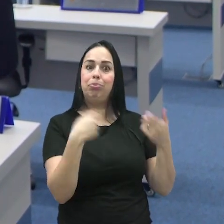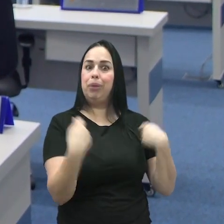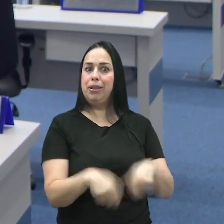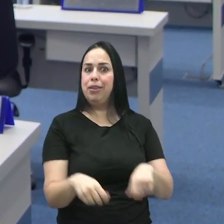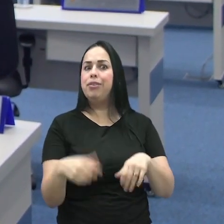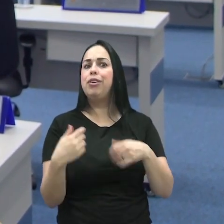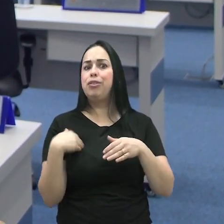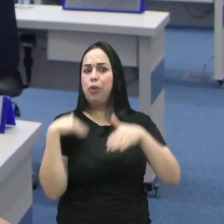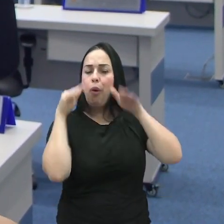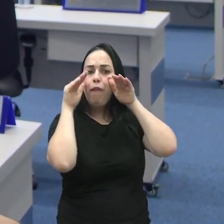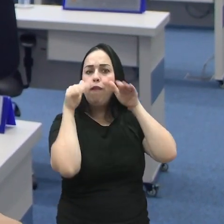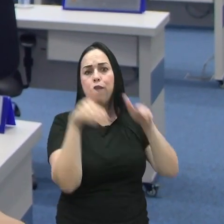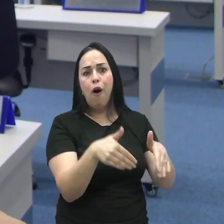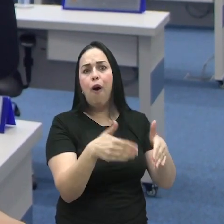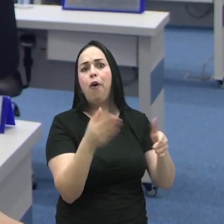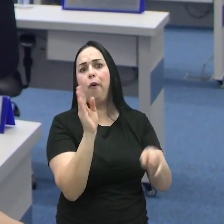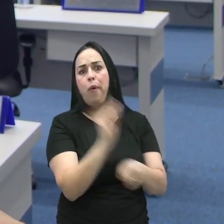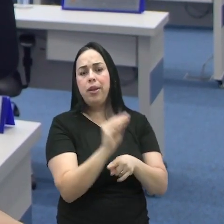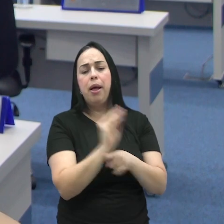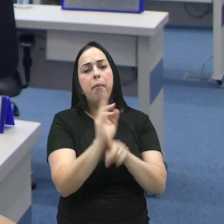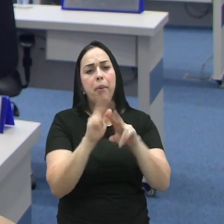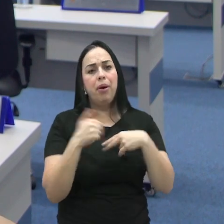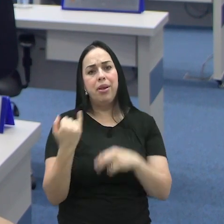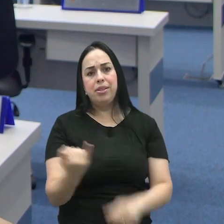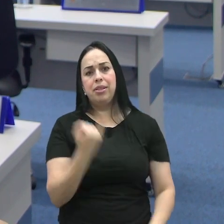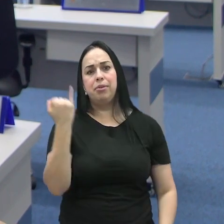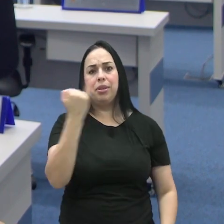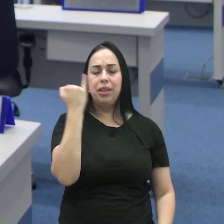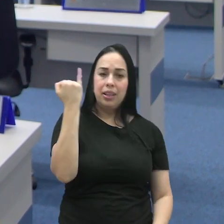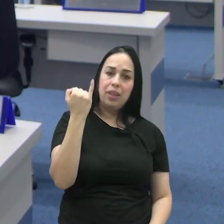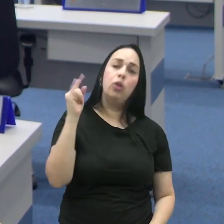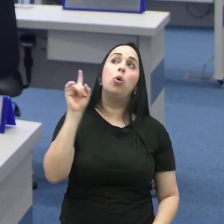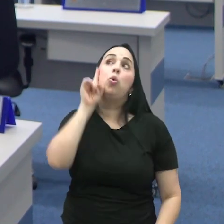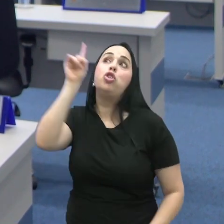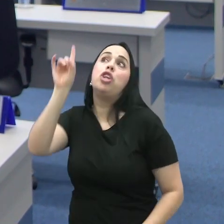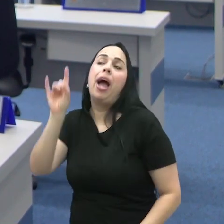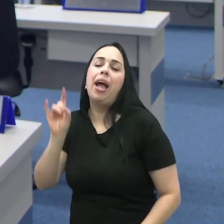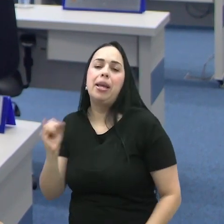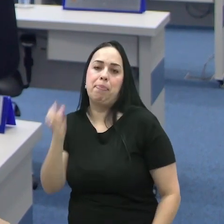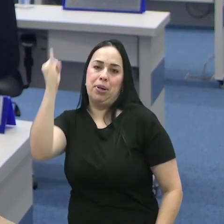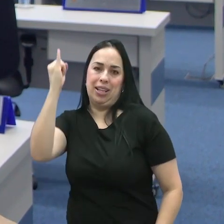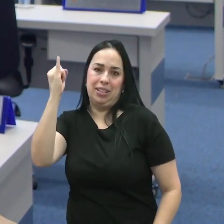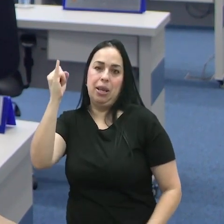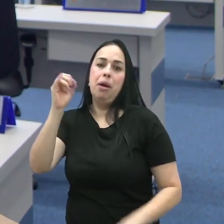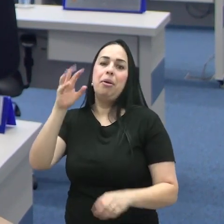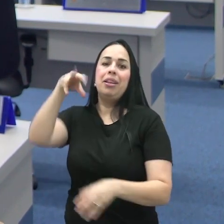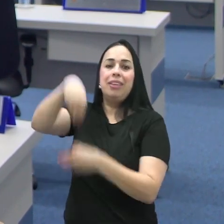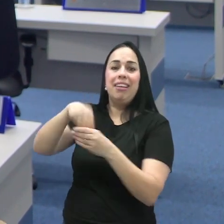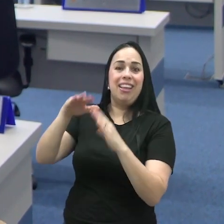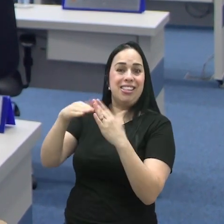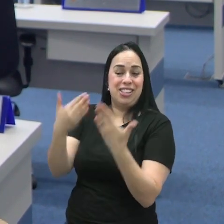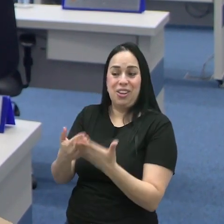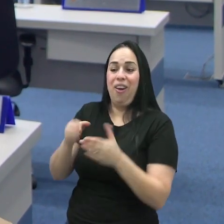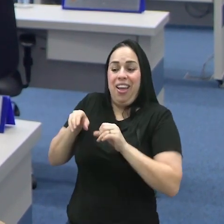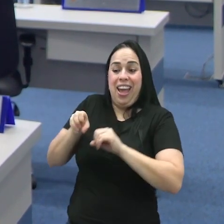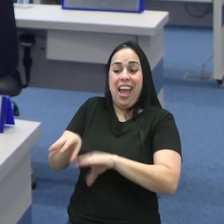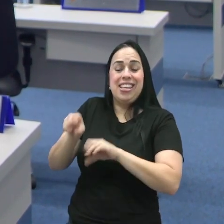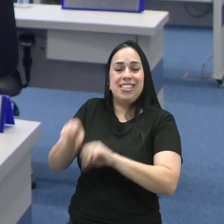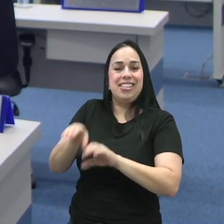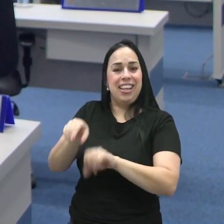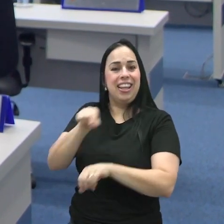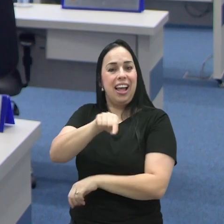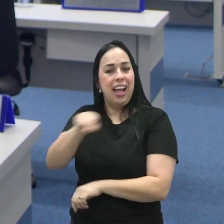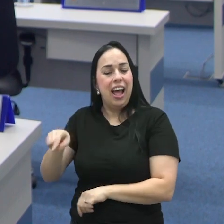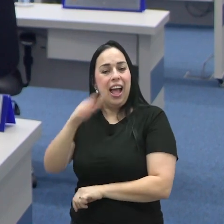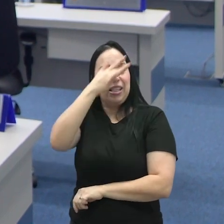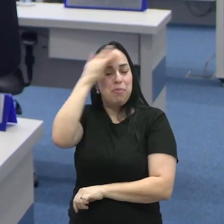aqui do município. Então, acho que é importante ter as datas, porque primeiro nas escolas é educacional, você forma